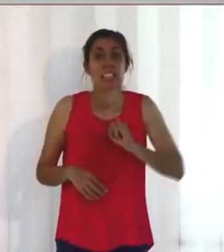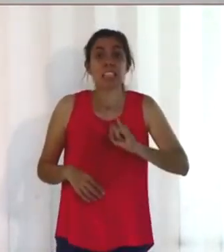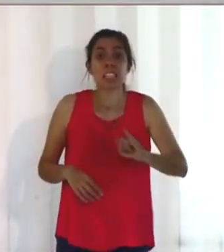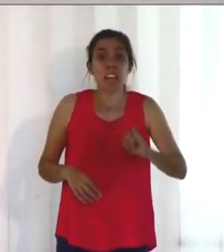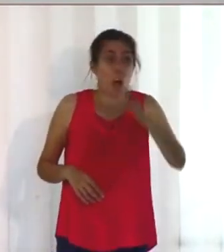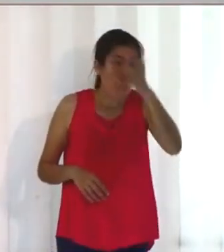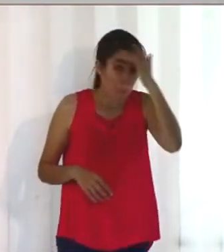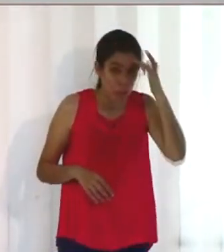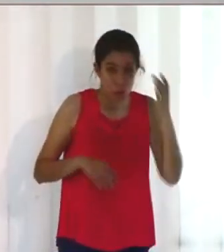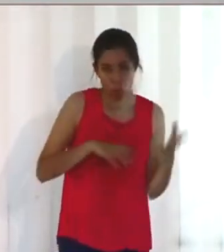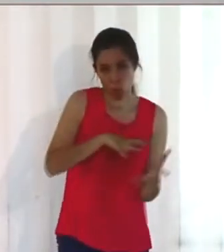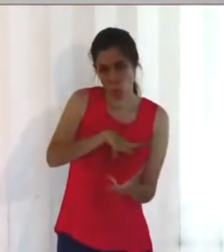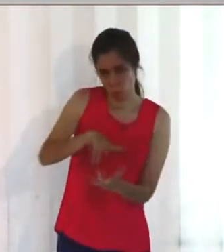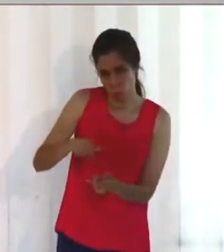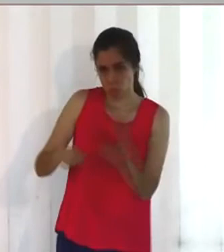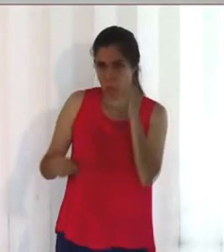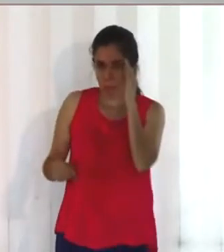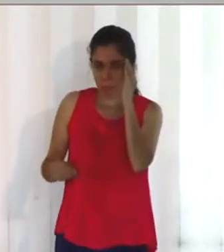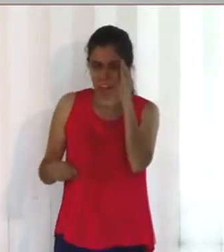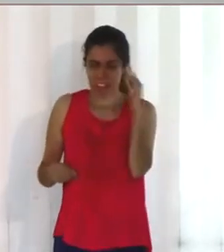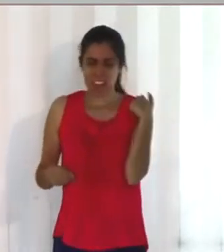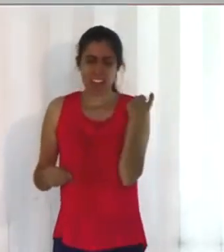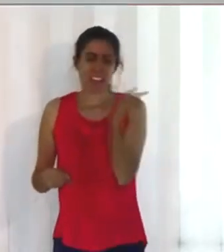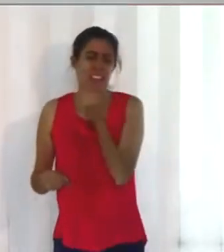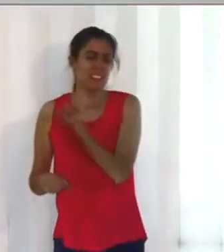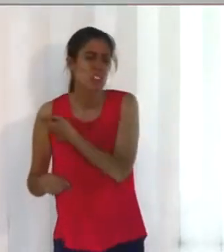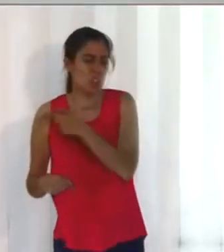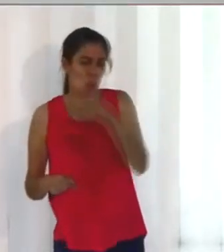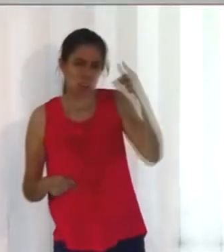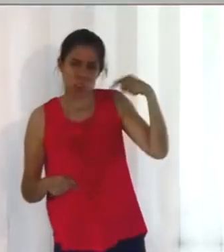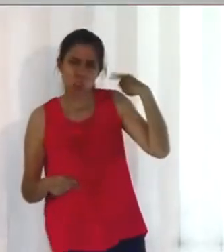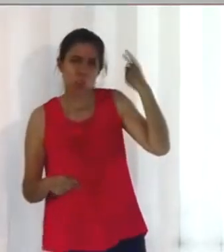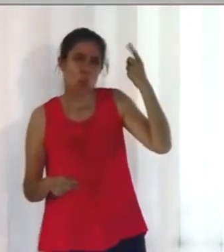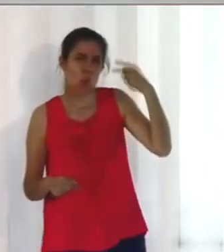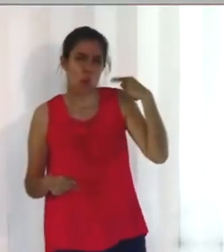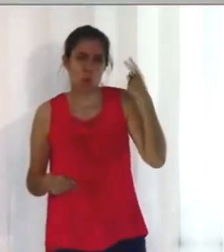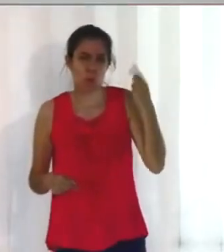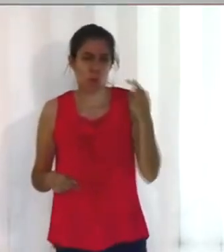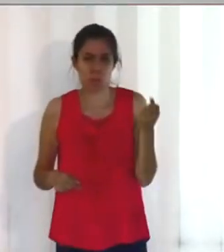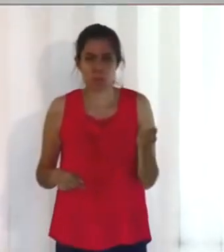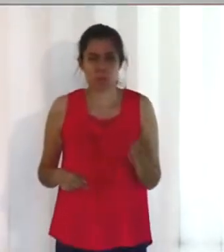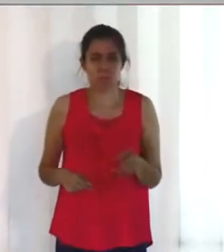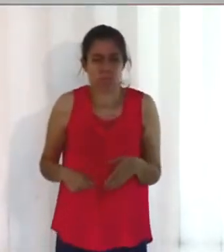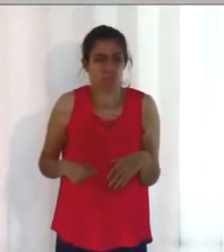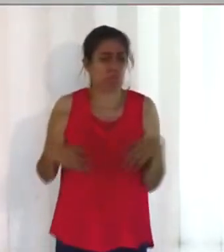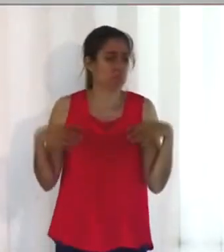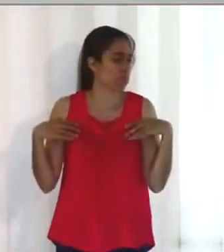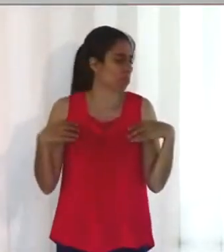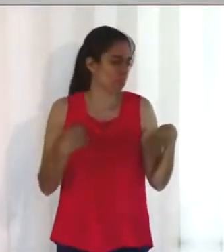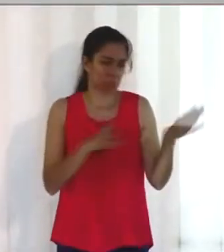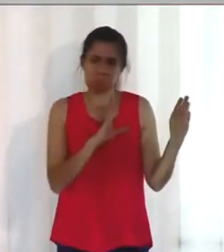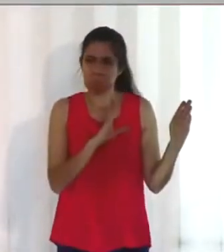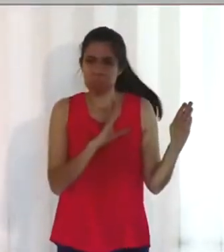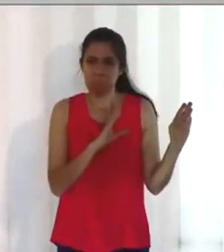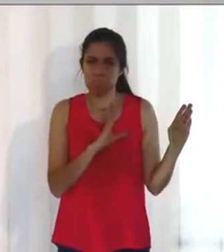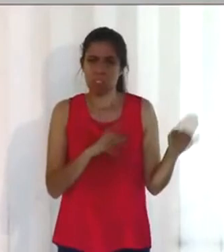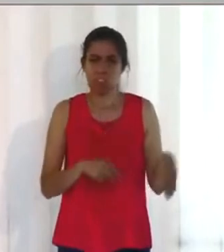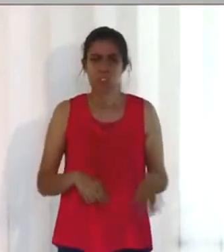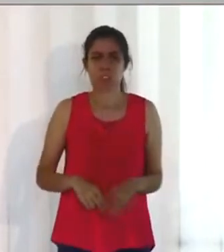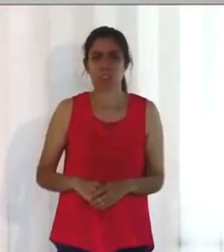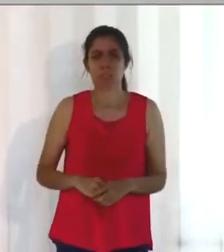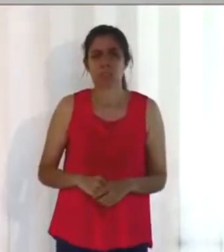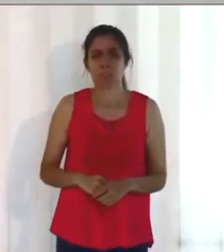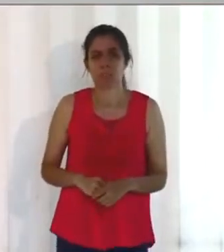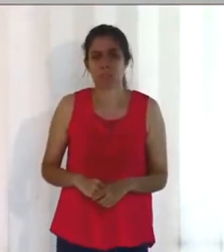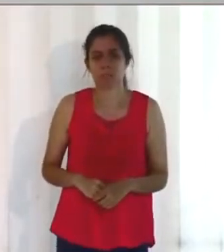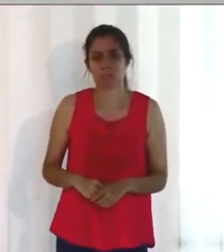por alguma coisa, aqueles que nos chamarem de fanáticos, aqueles que nos chamarem de radicais, aqueles que nos chamarem de